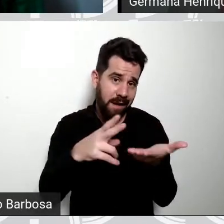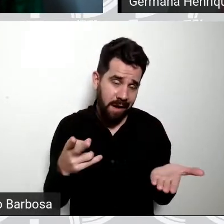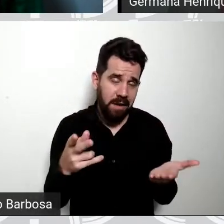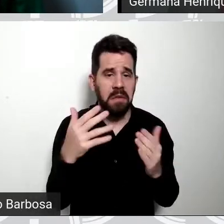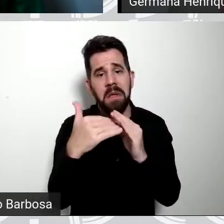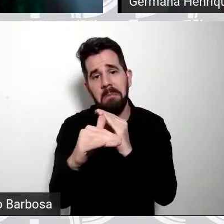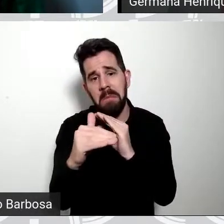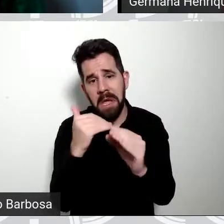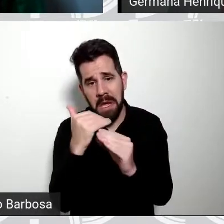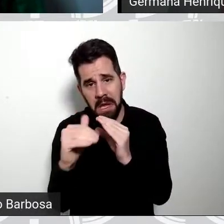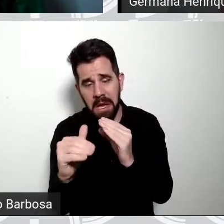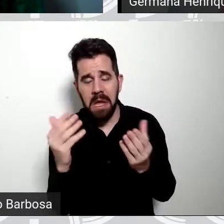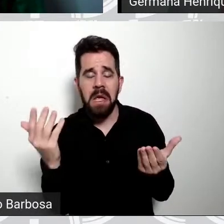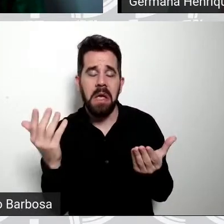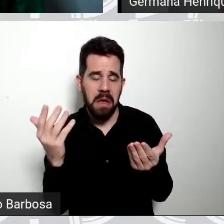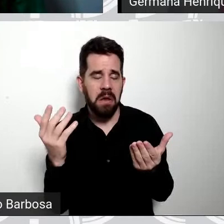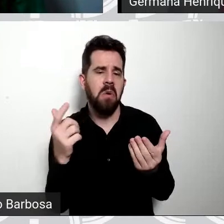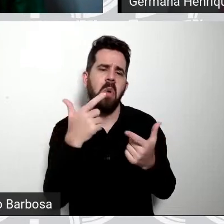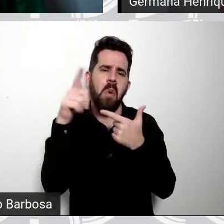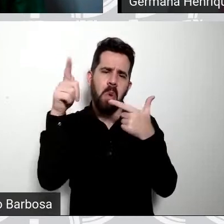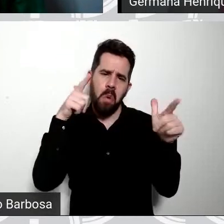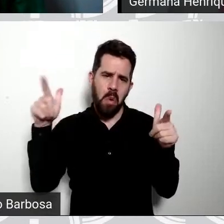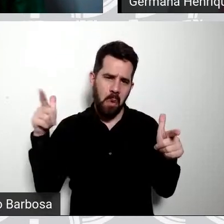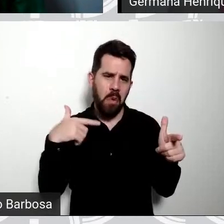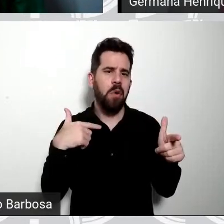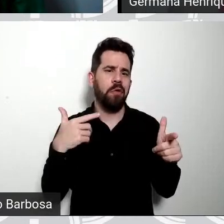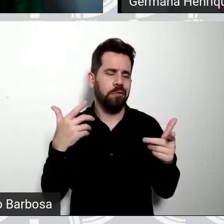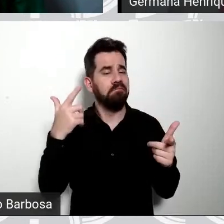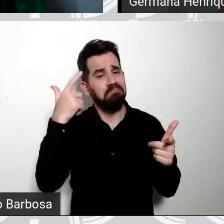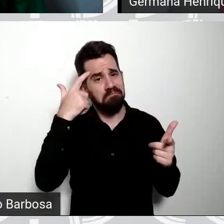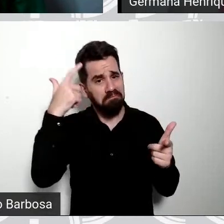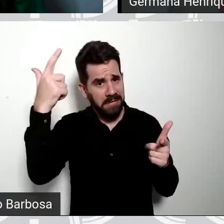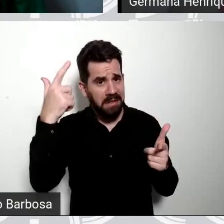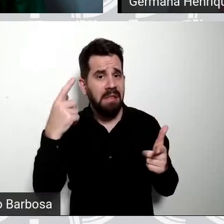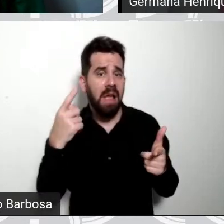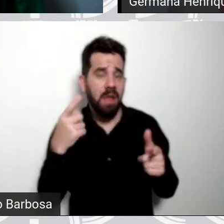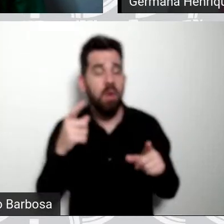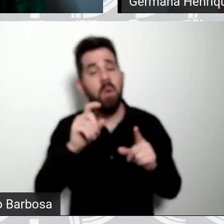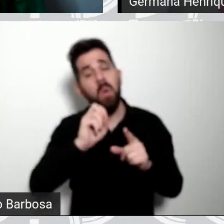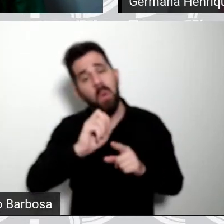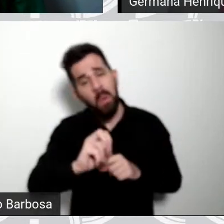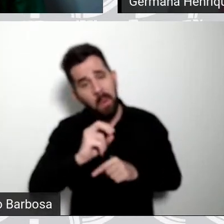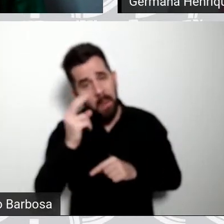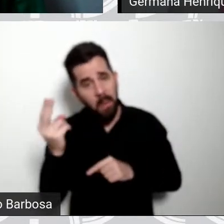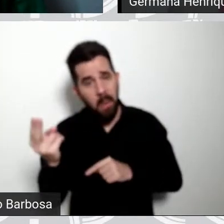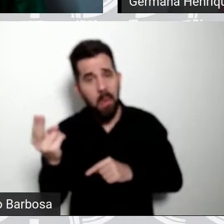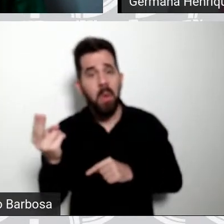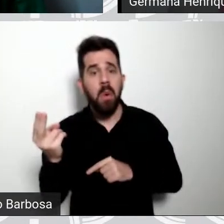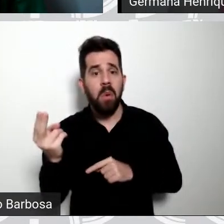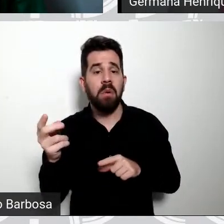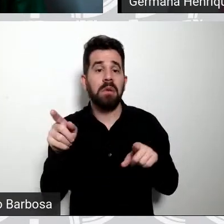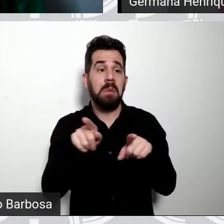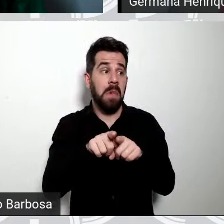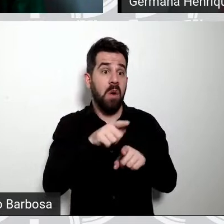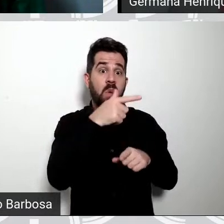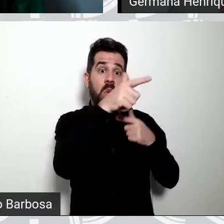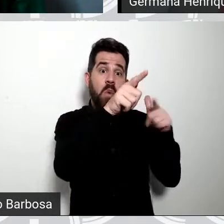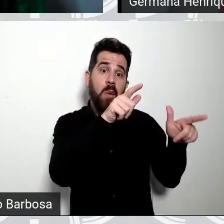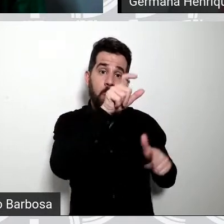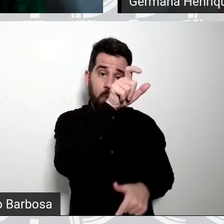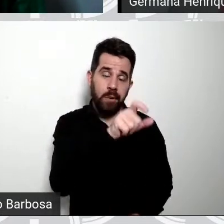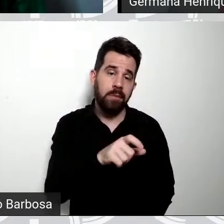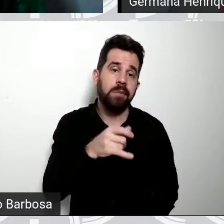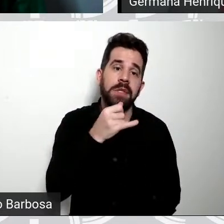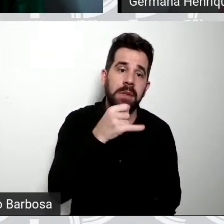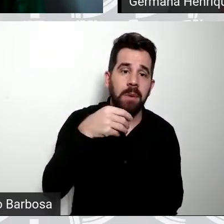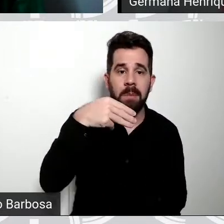como outros colegas colocam, né? Ou então a partir de grandes pensadores brasileiros sobre tradução, como Mário Faustino,